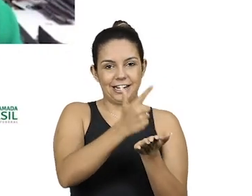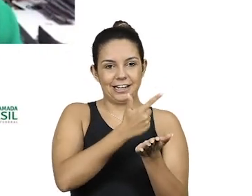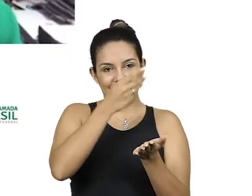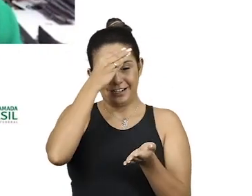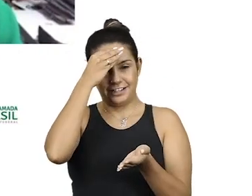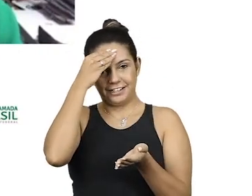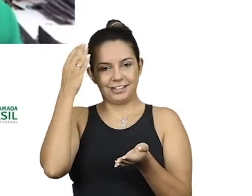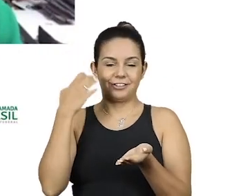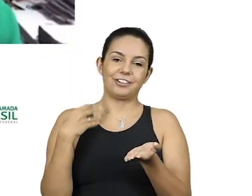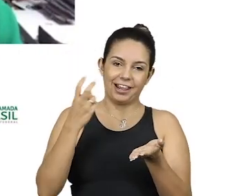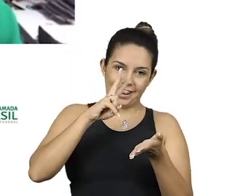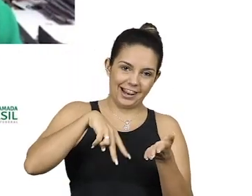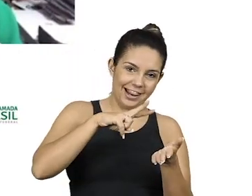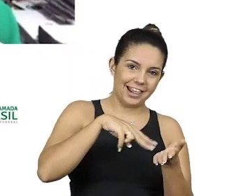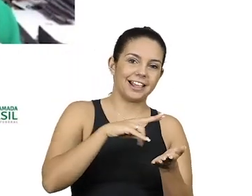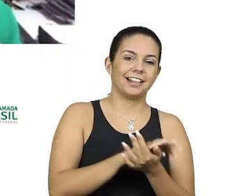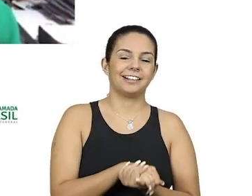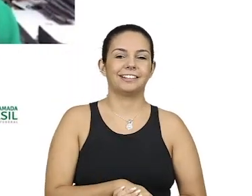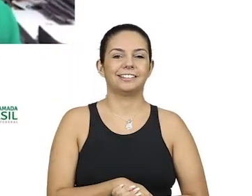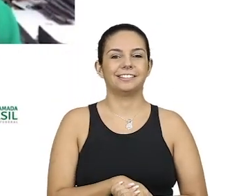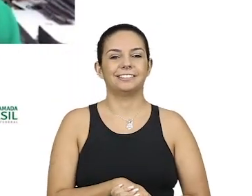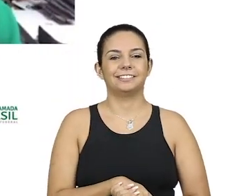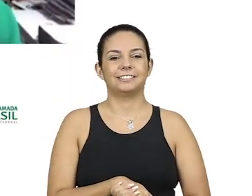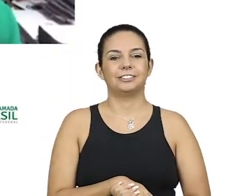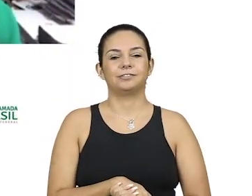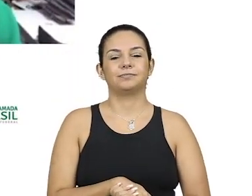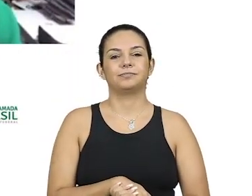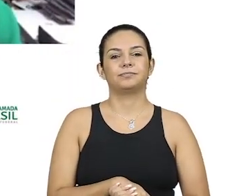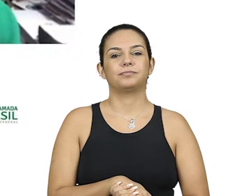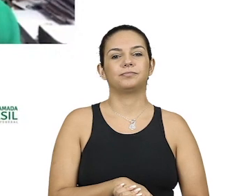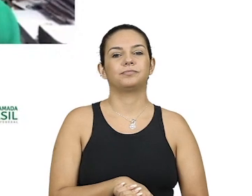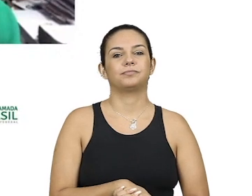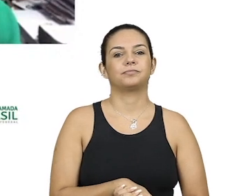pandemia, que a gente quer ler. E outra coisa.